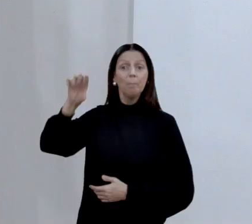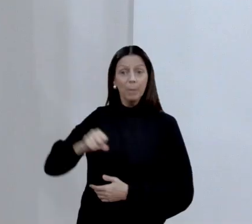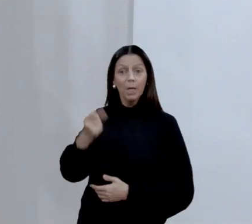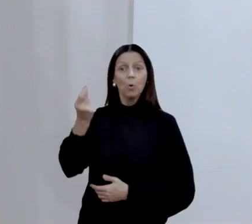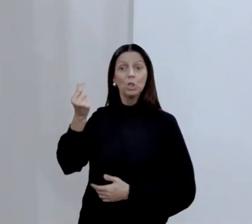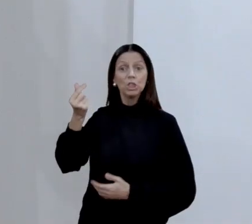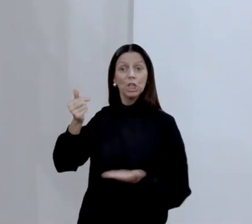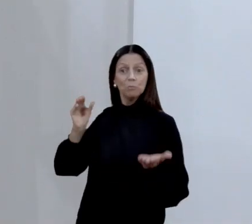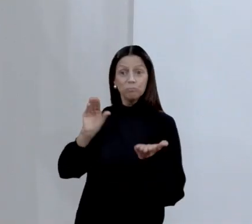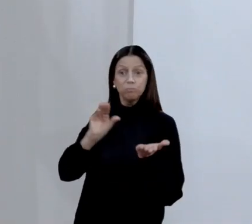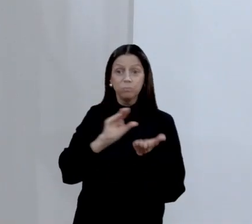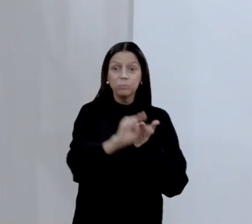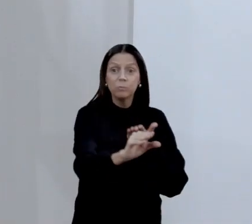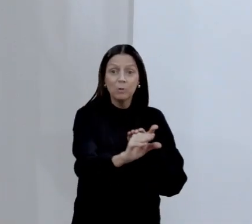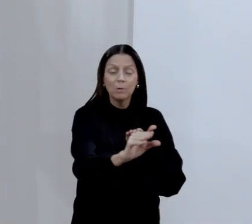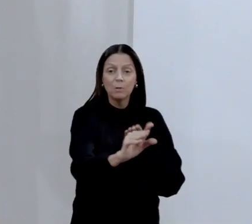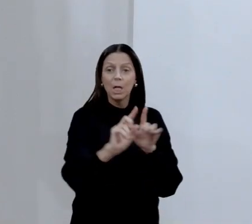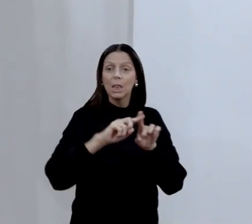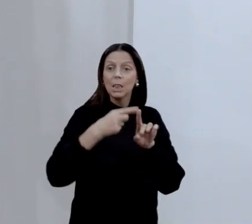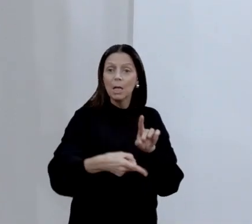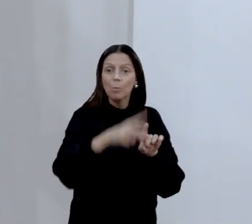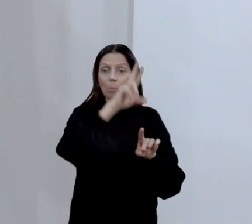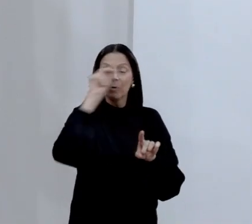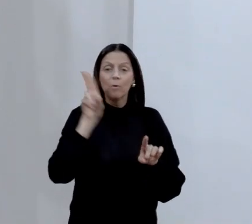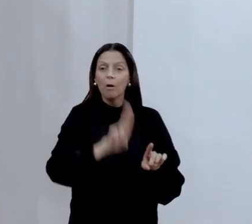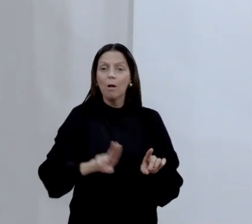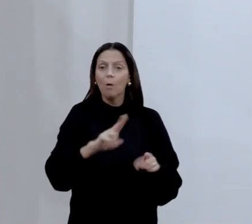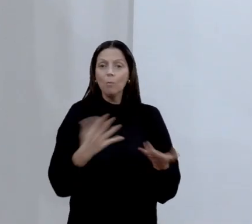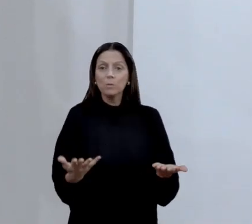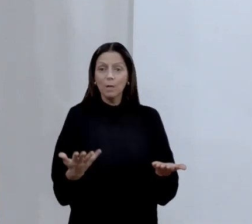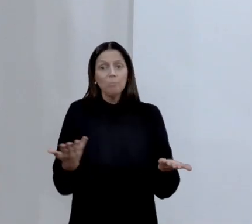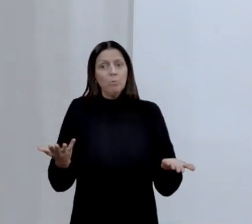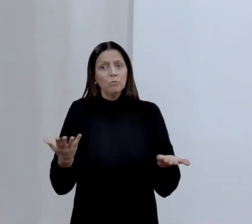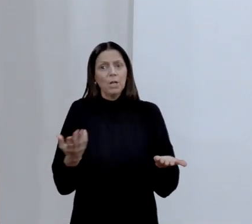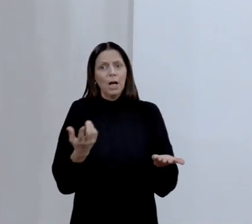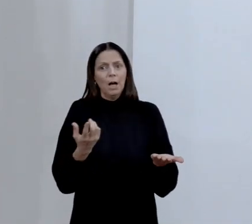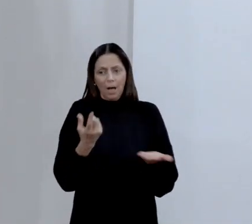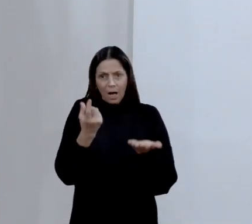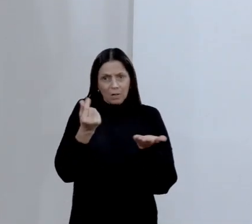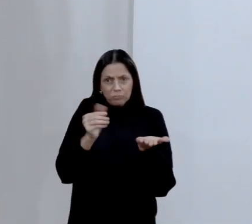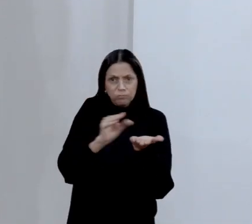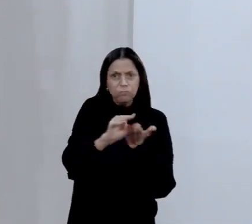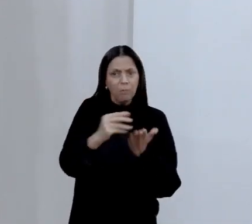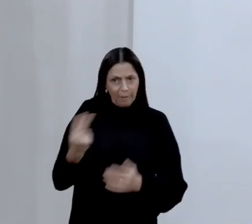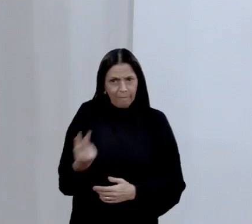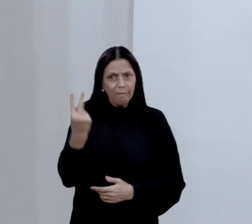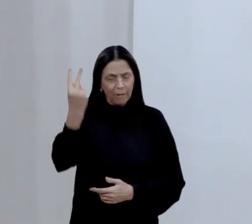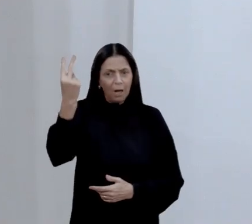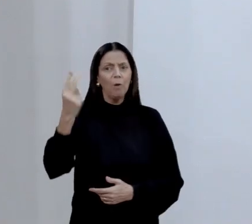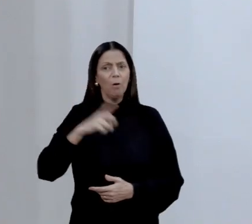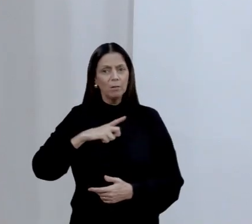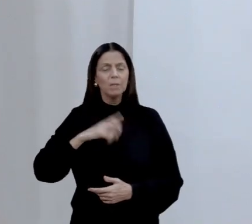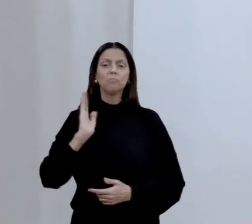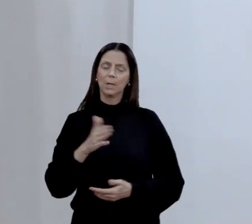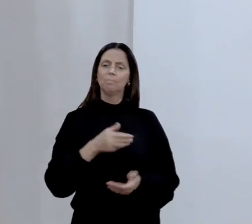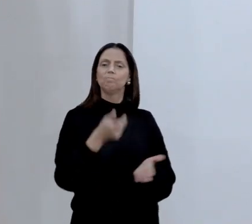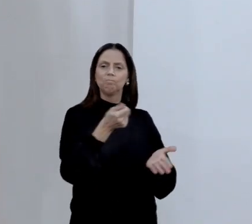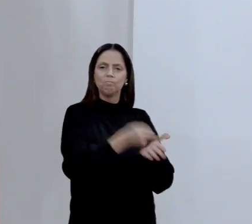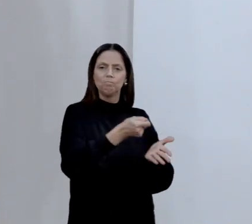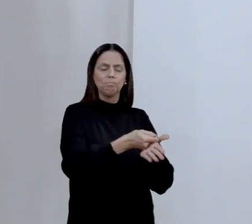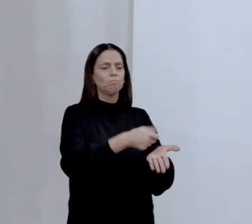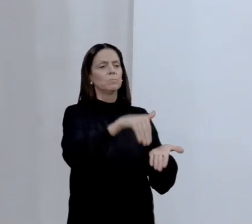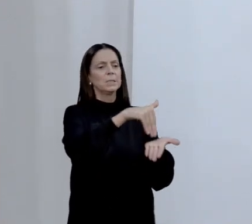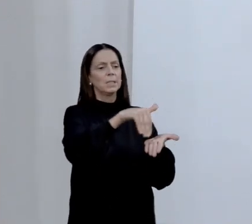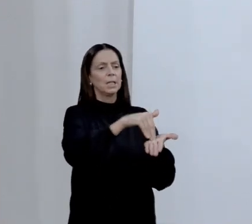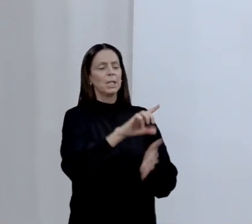cidade essas emendas que são tão valiosas para a gente? E aí, com todo respeito, Já cobrei isso do secretário Dirck, já cobrei do secretário